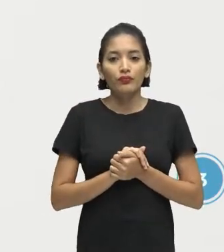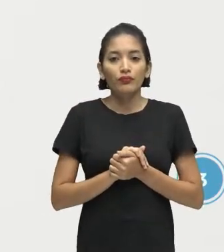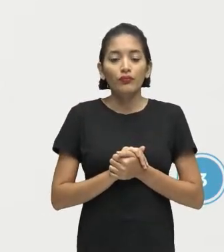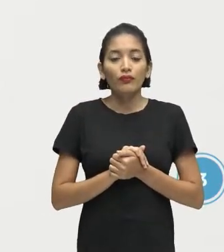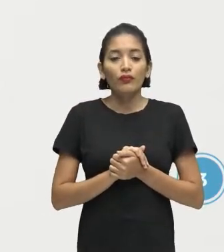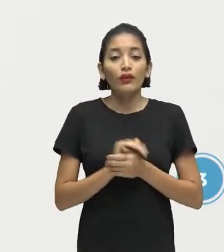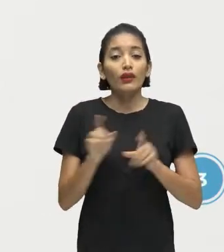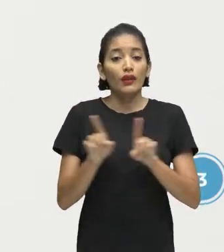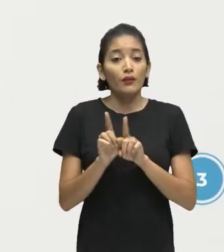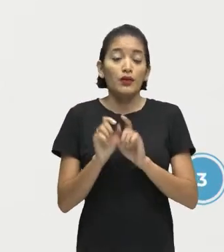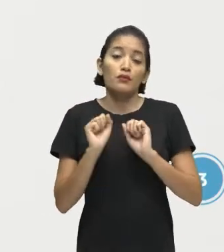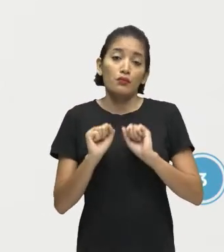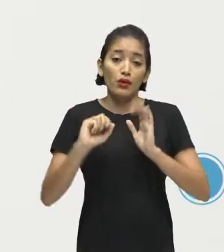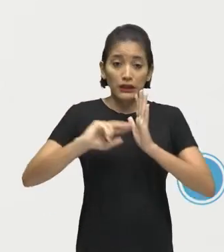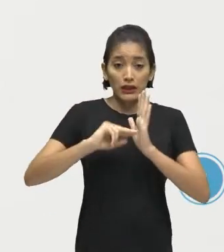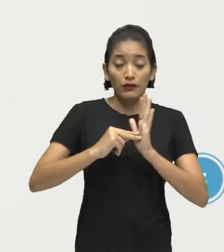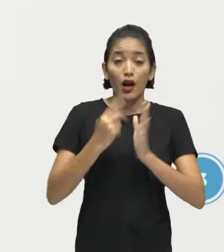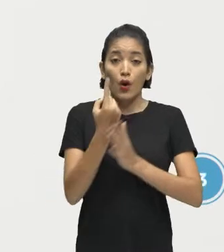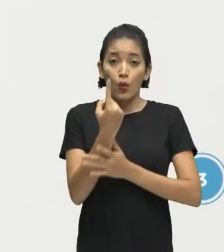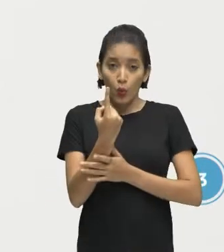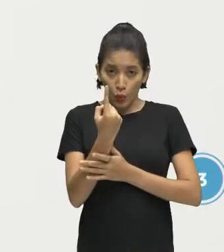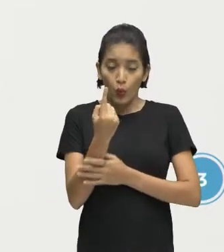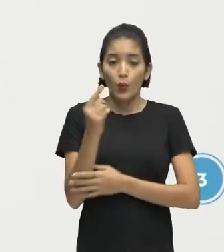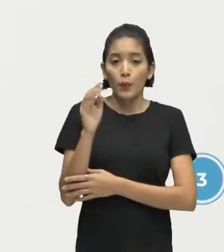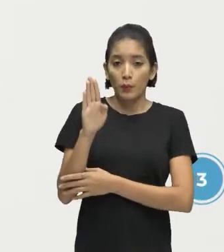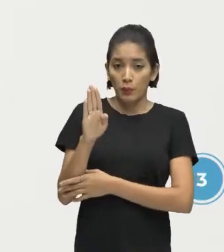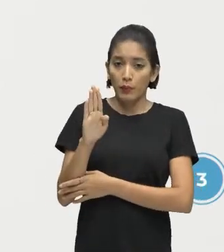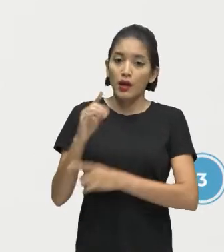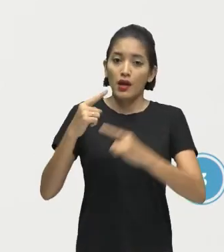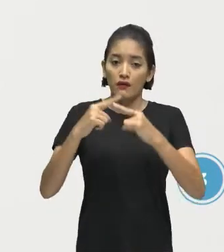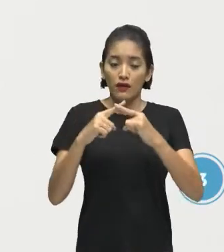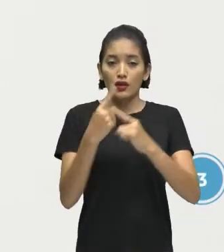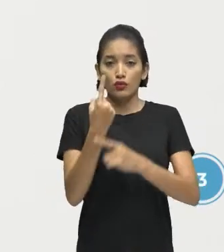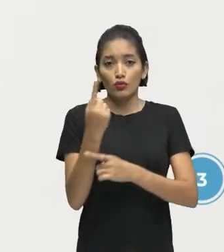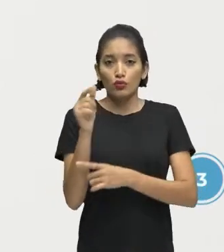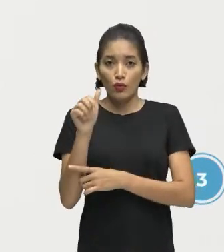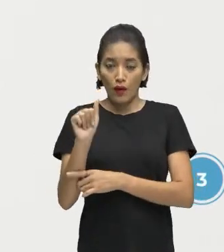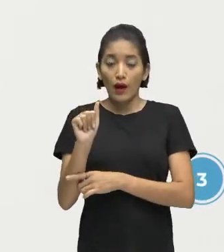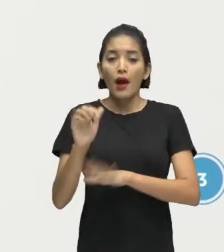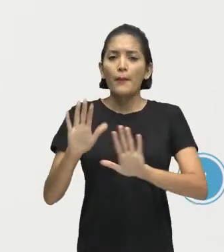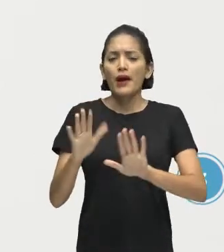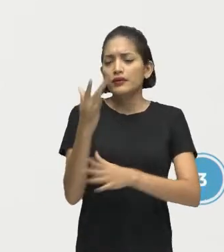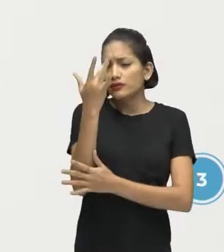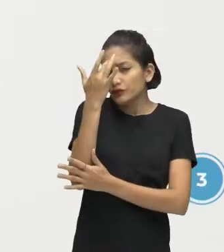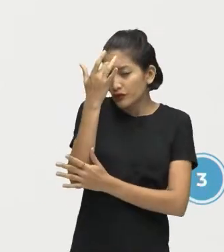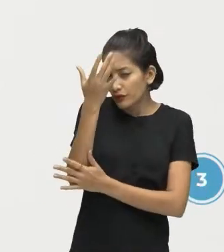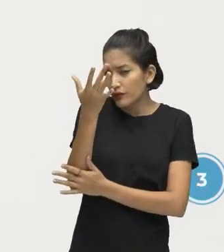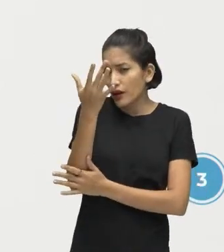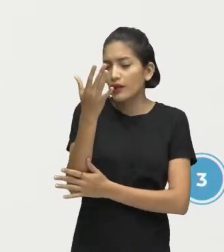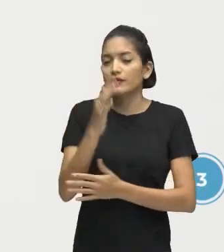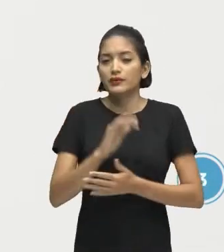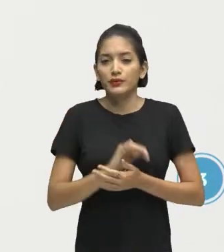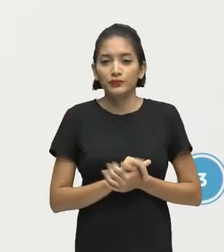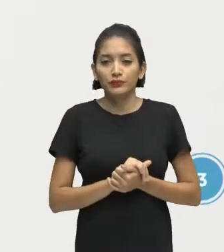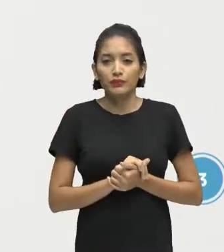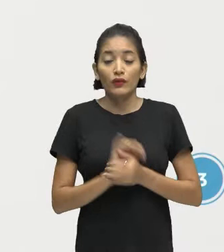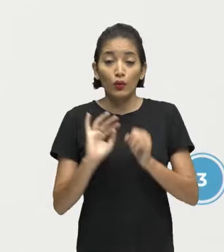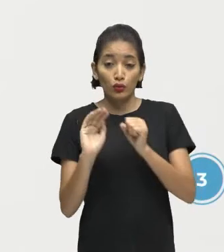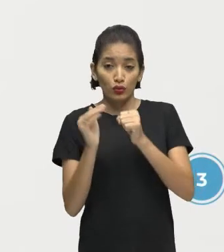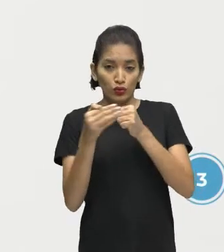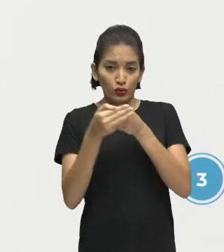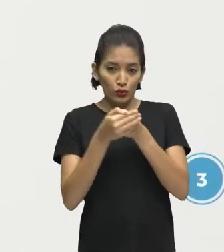que 1B vezes 1A. Mas, para facilitar, a gente